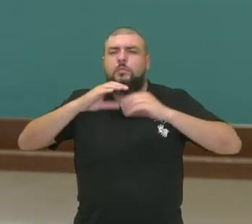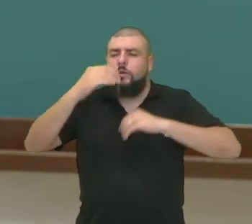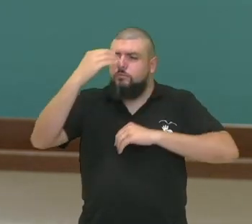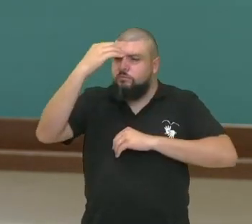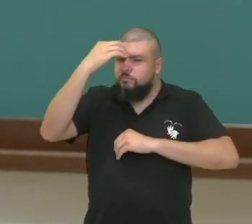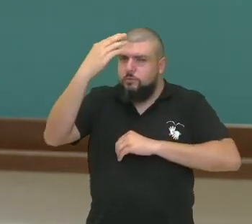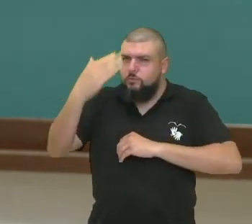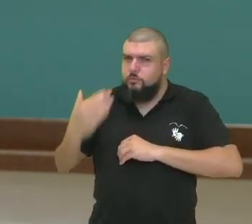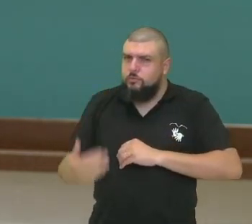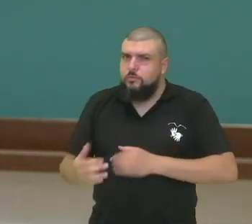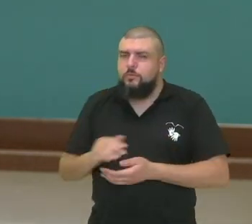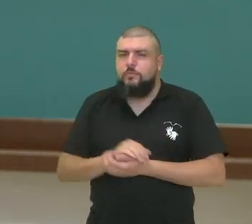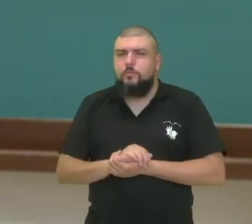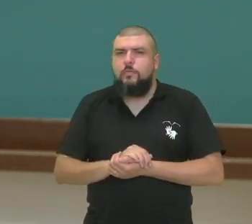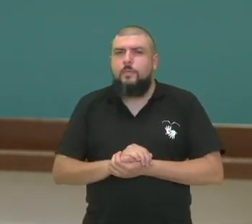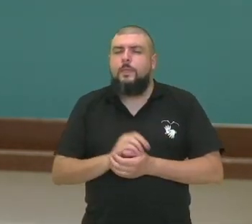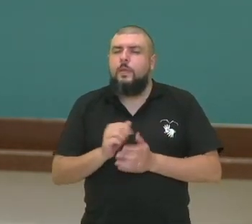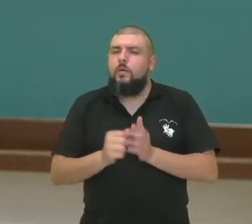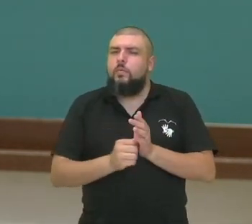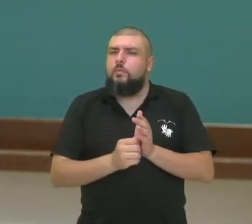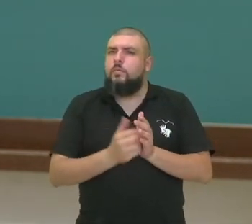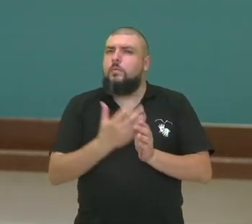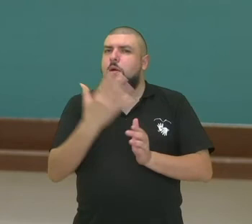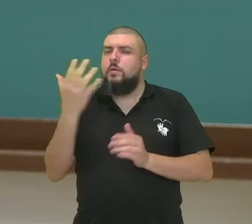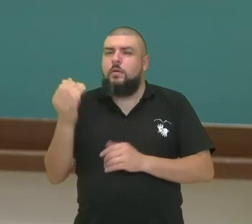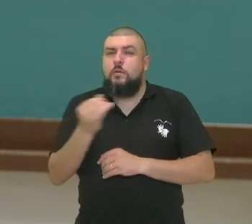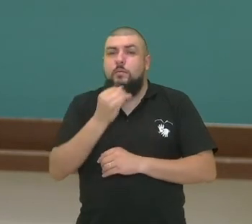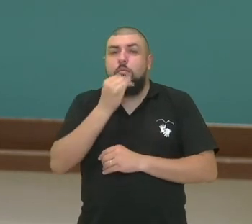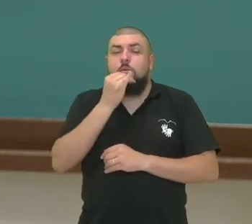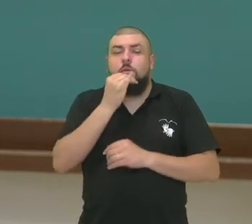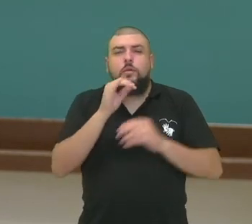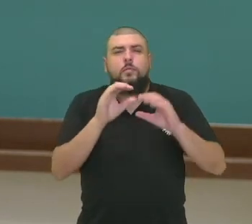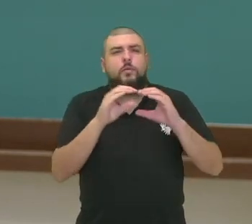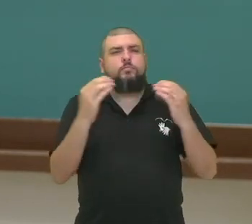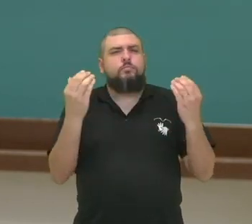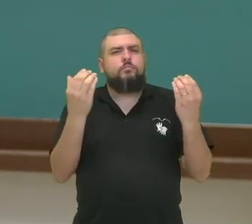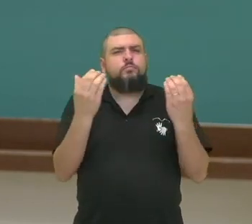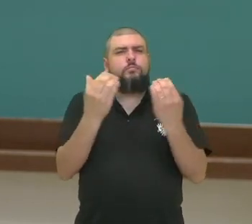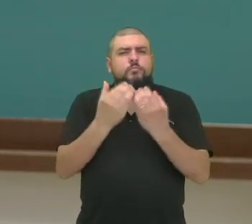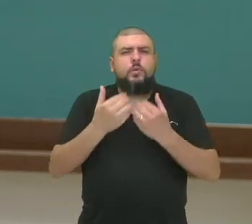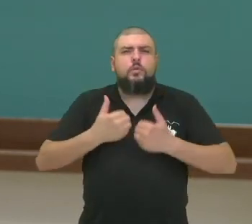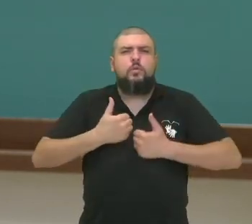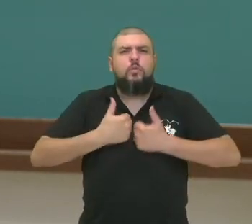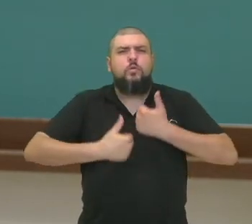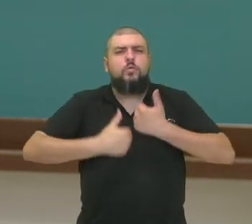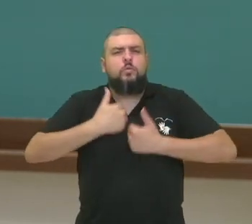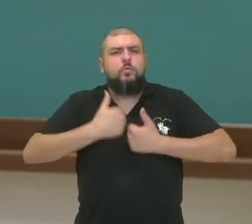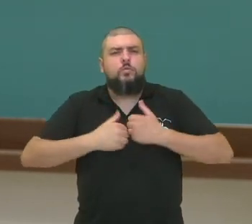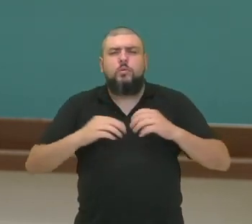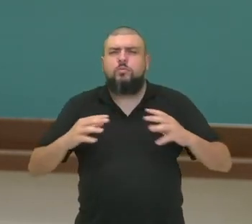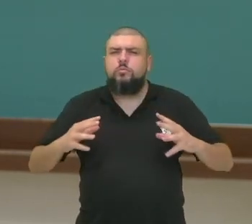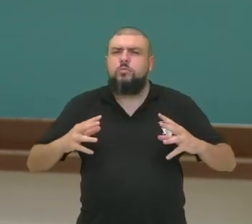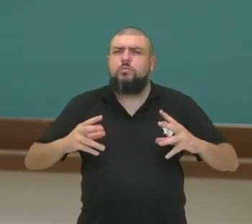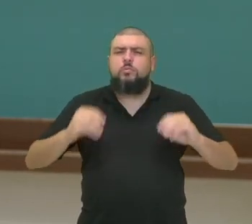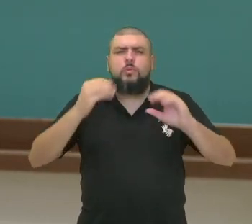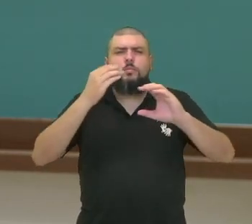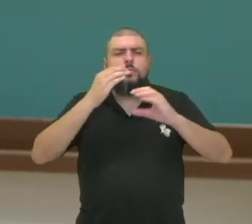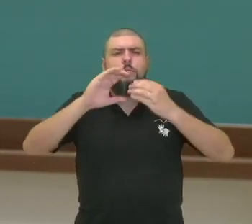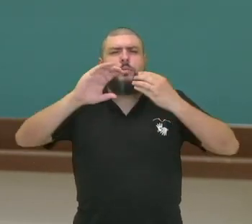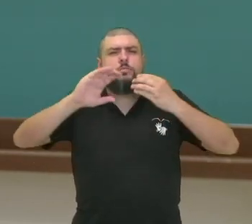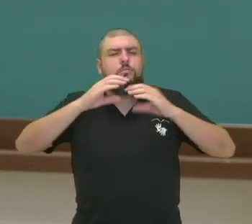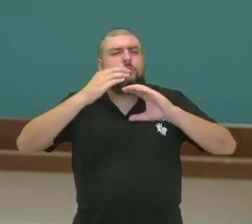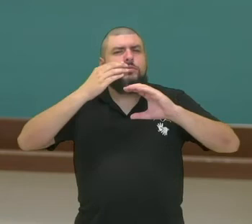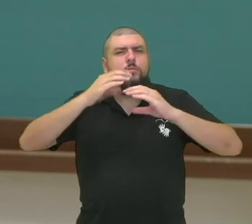vezes a gente não vê, por exemplo, no estádio de futebol, todos os torcedores cantando a